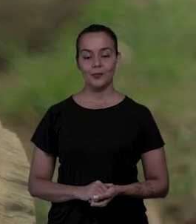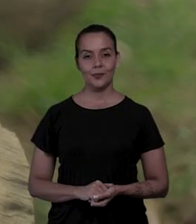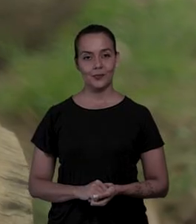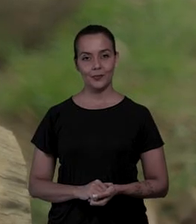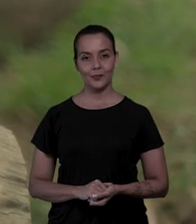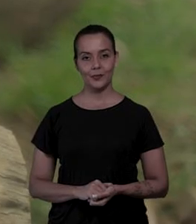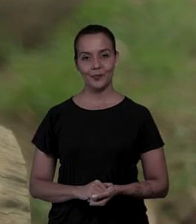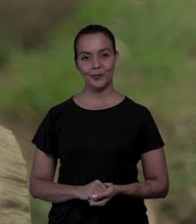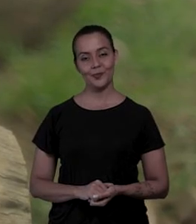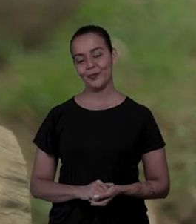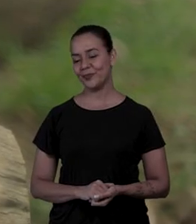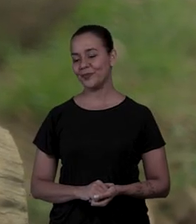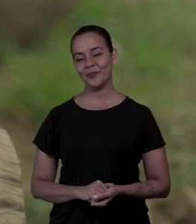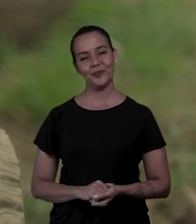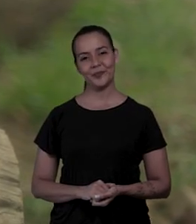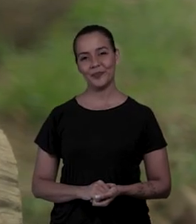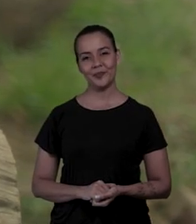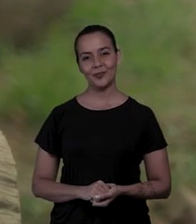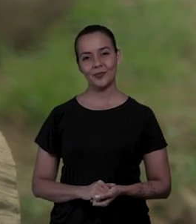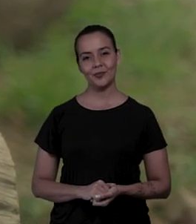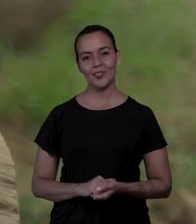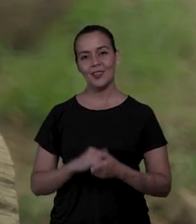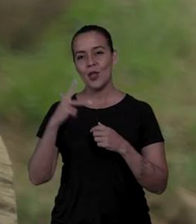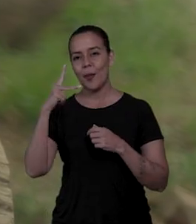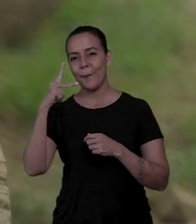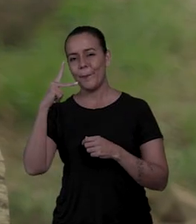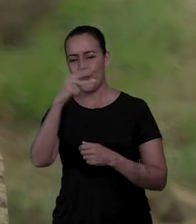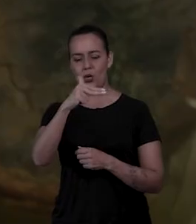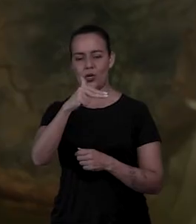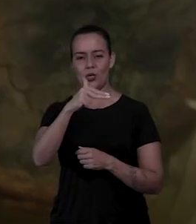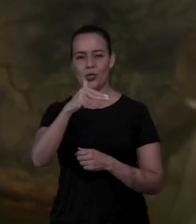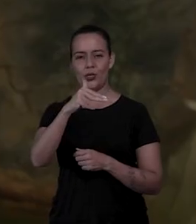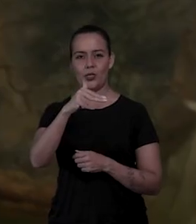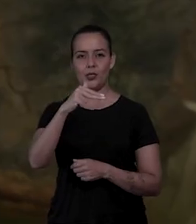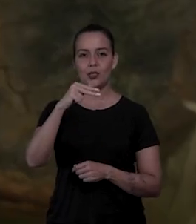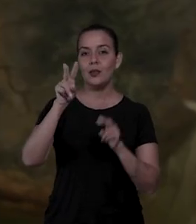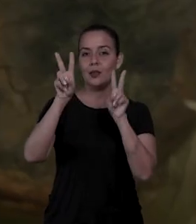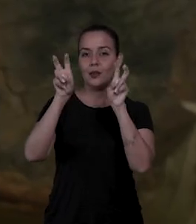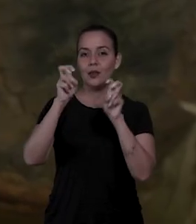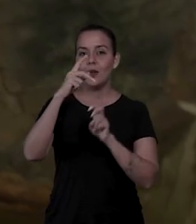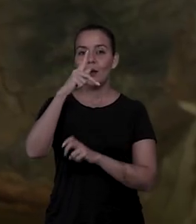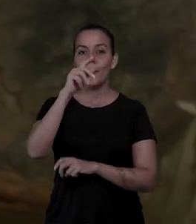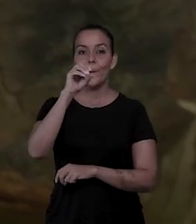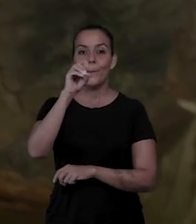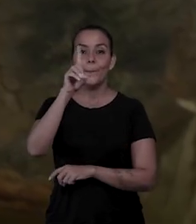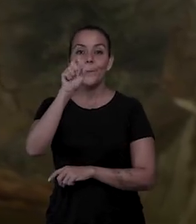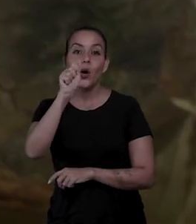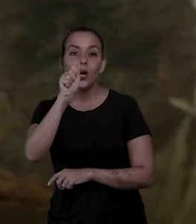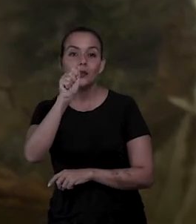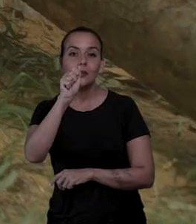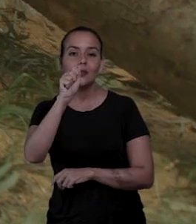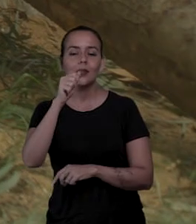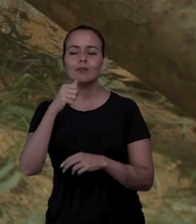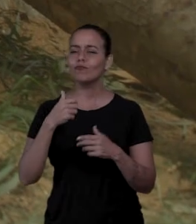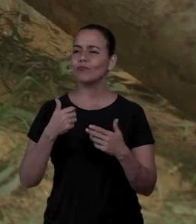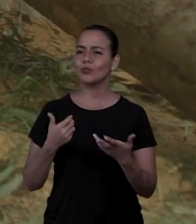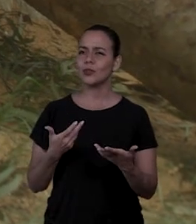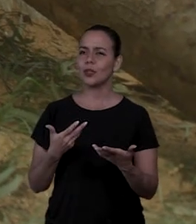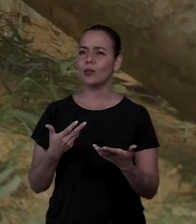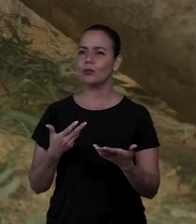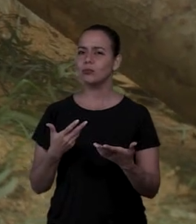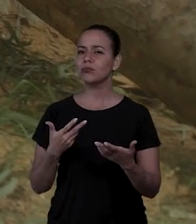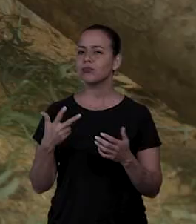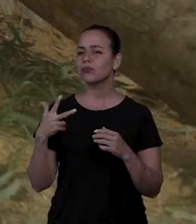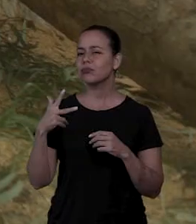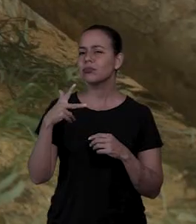Bem de perto, a extremidade de um tronco cortado. A poda. Vamos falar da poda agora. Em